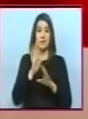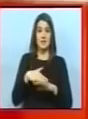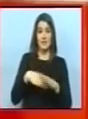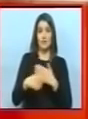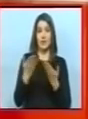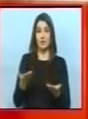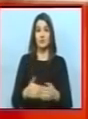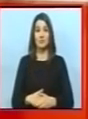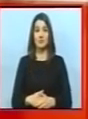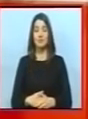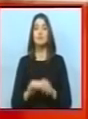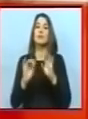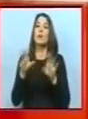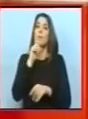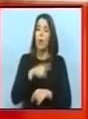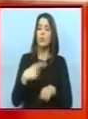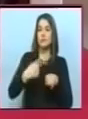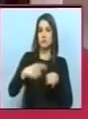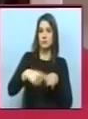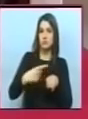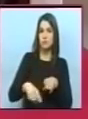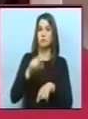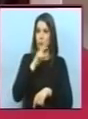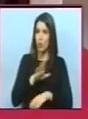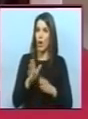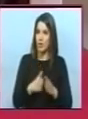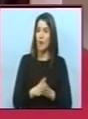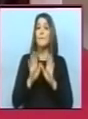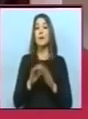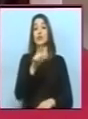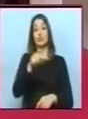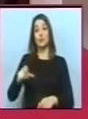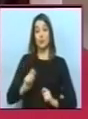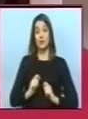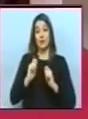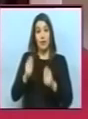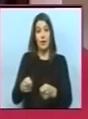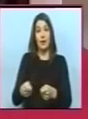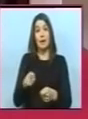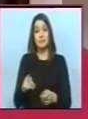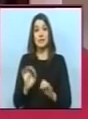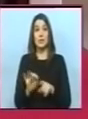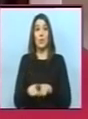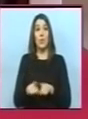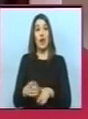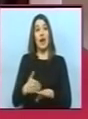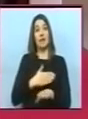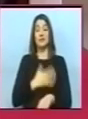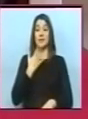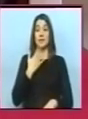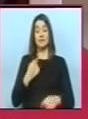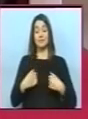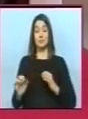há obviamente possibilidade de pagar em prestações, mas não há dúvida que os herdeiros têm que estar um bocadinho preparados para esta situação, que é aquela